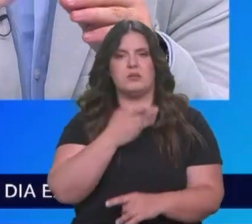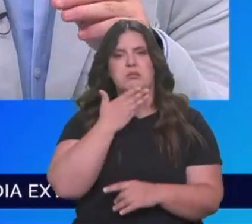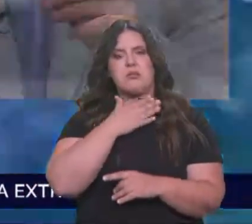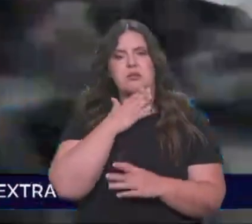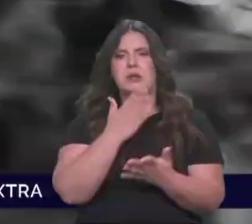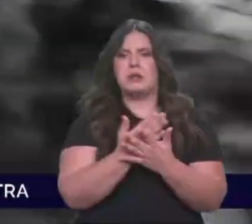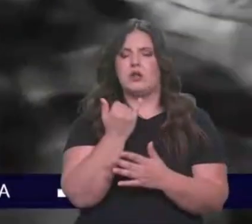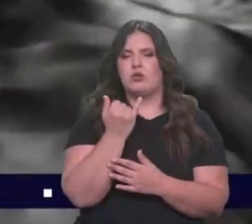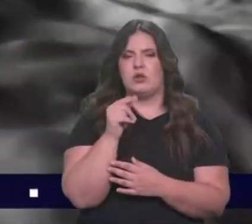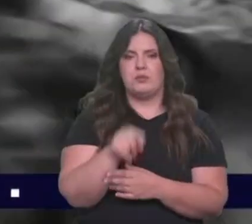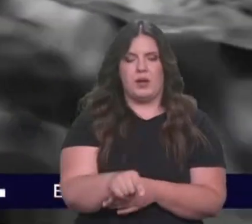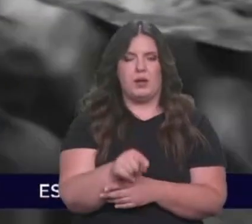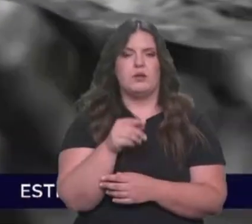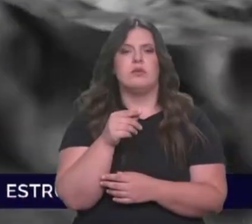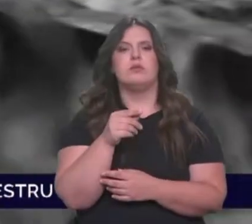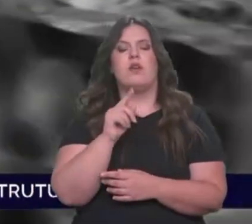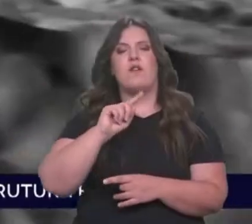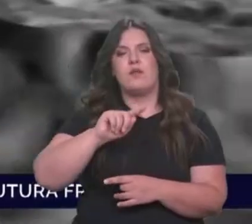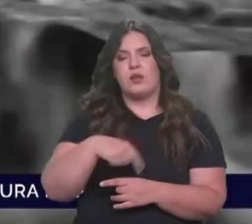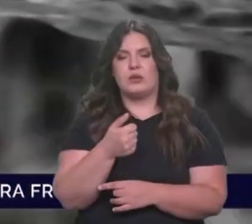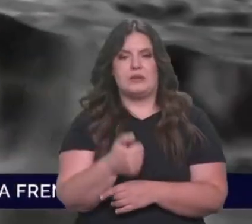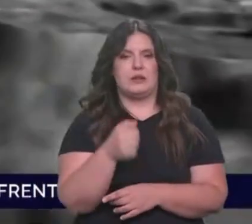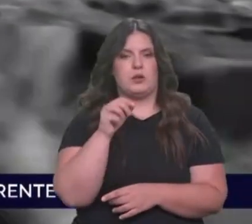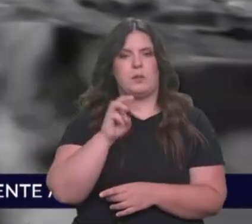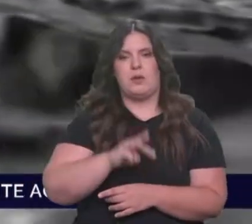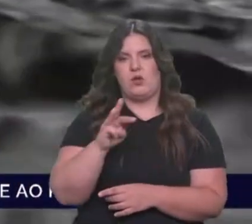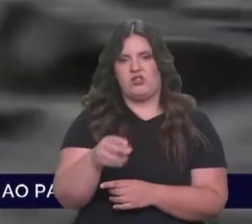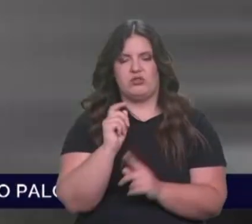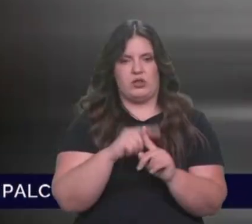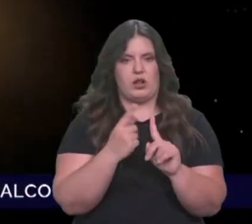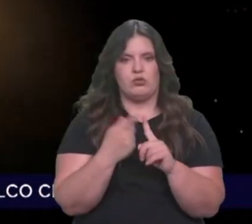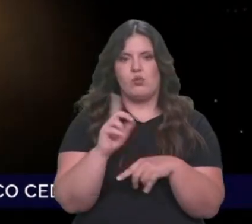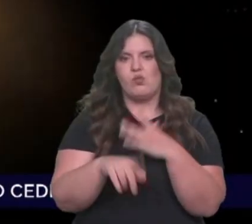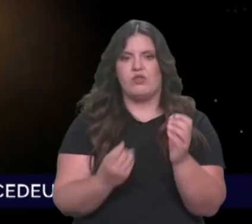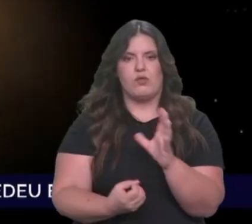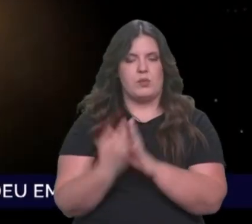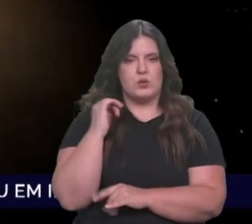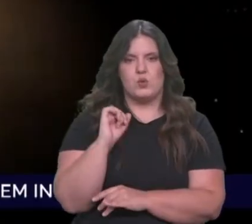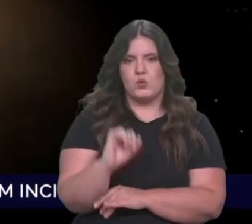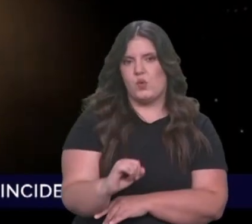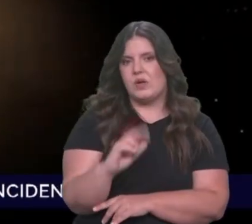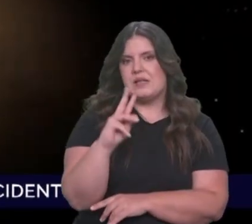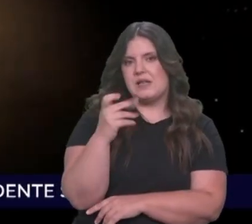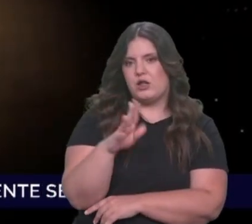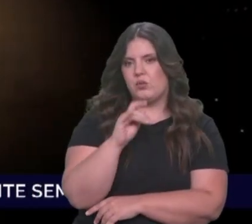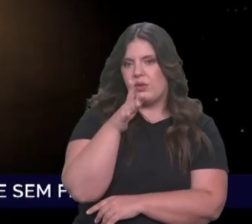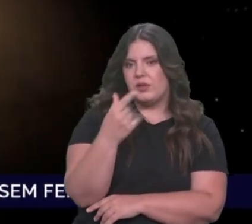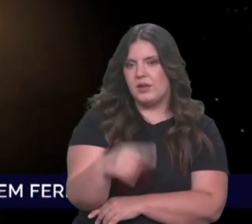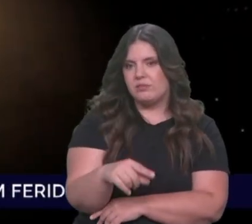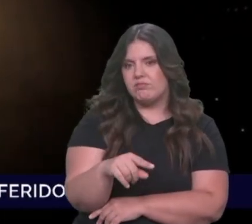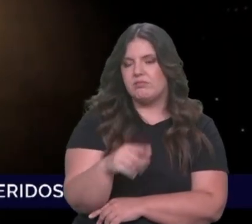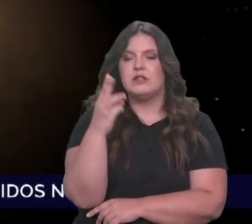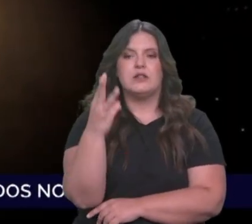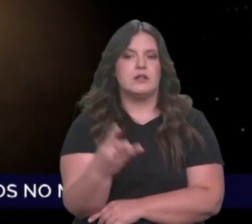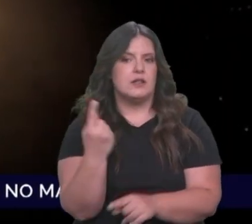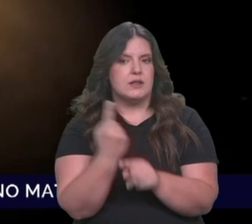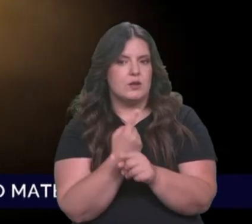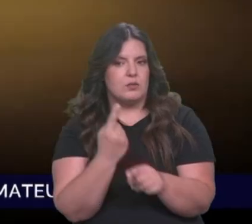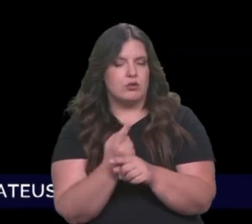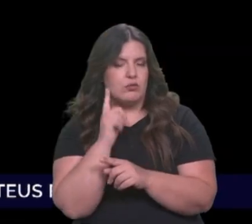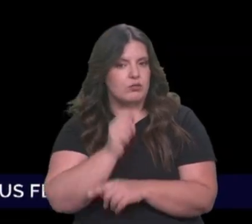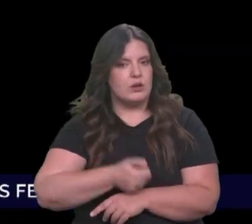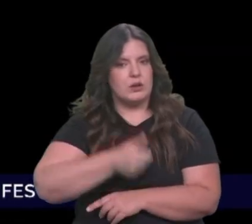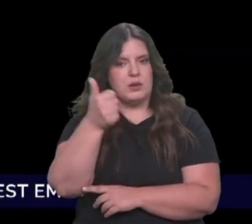aos 2,5 mil milhões de anos após a sua formação, Ceres pode ter tido estes 3 elementos